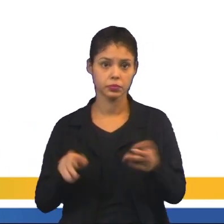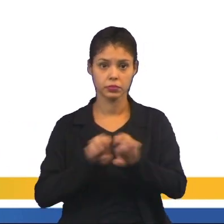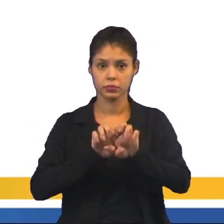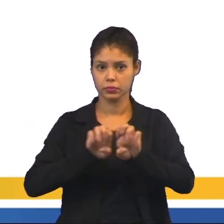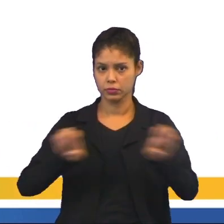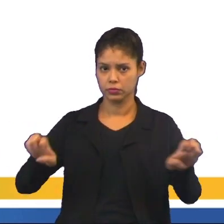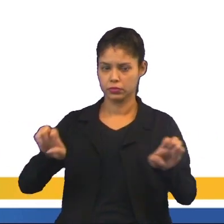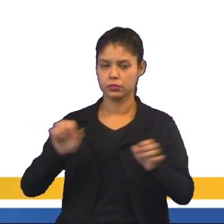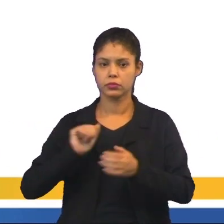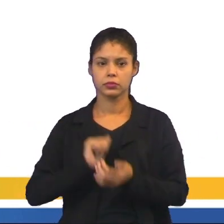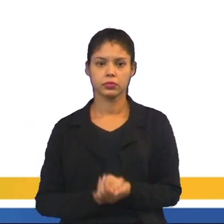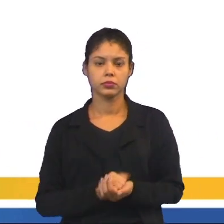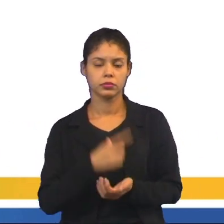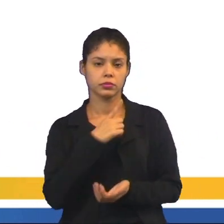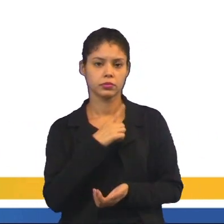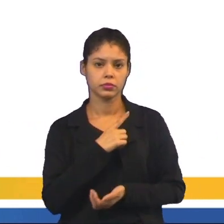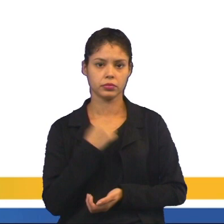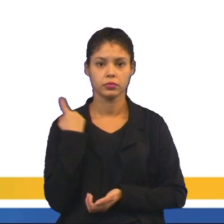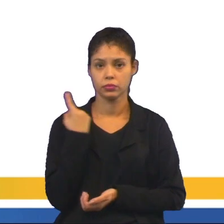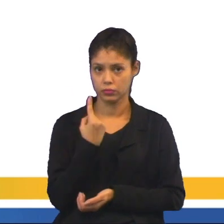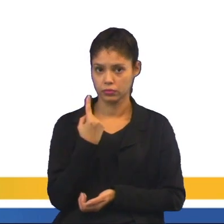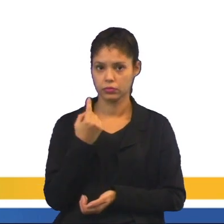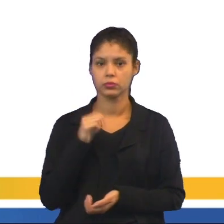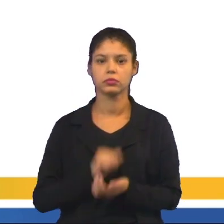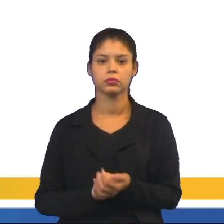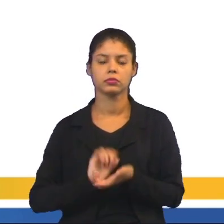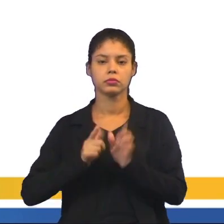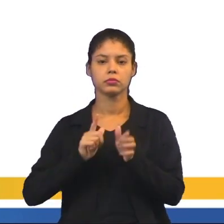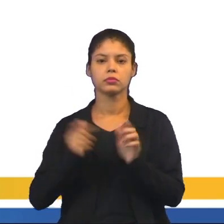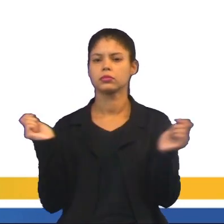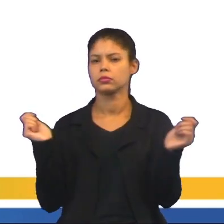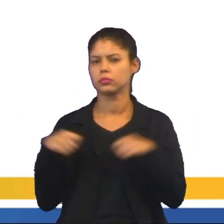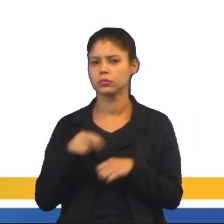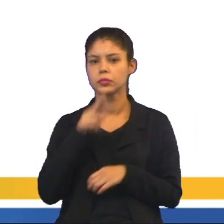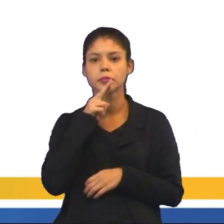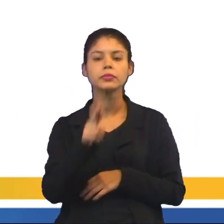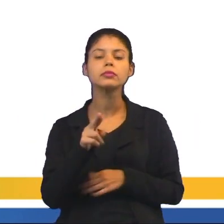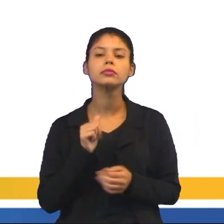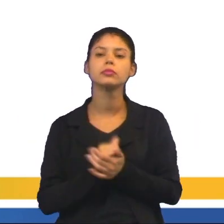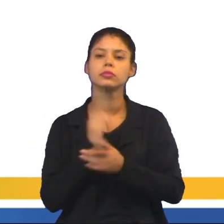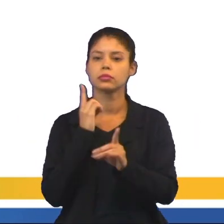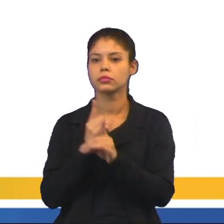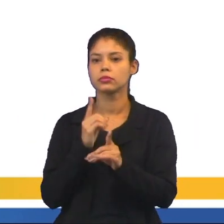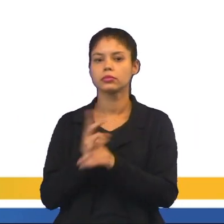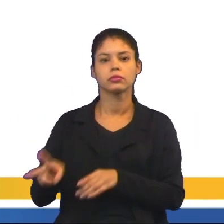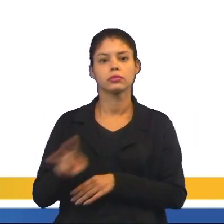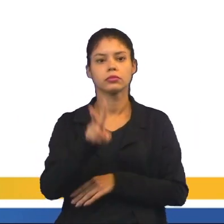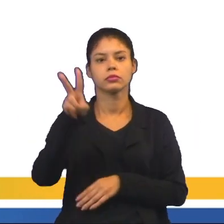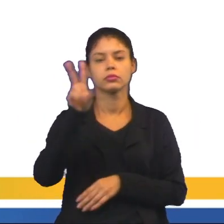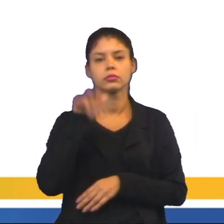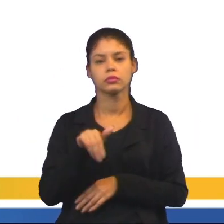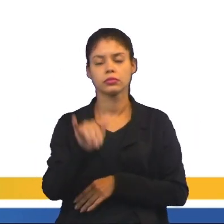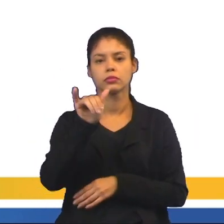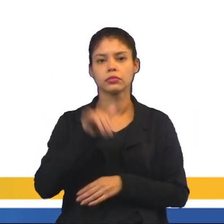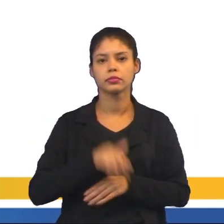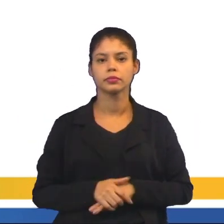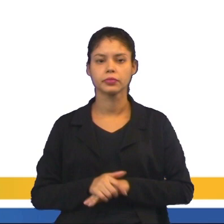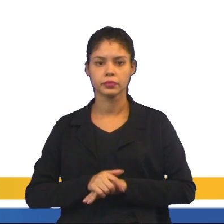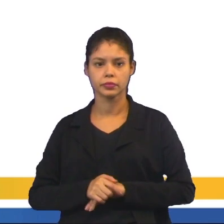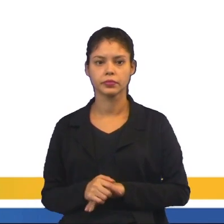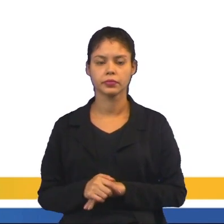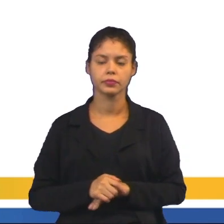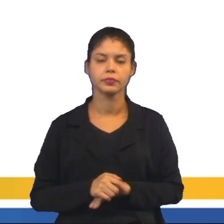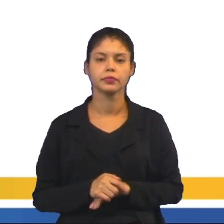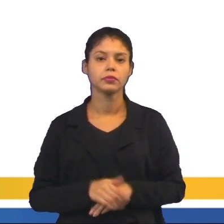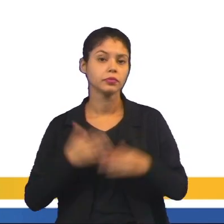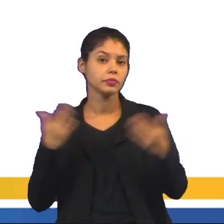que a equação tem uma incógnita, é possível resolvê-la para encontrar o valor de